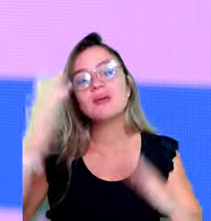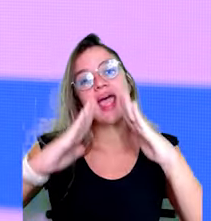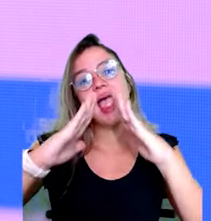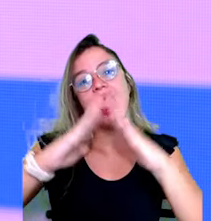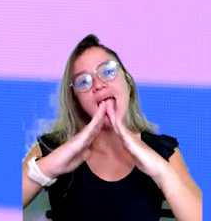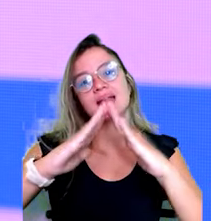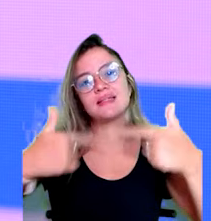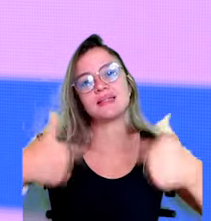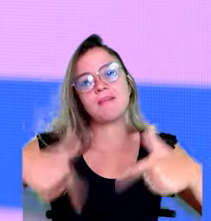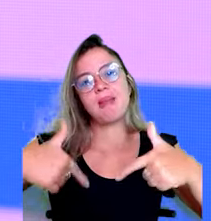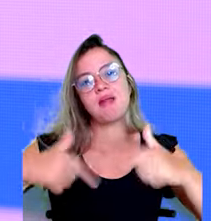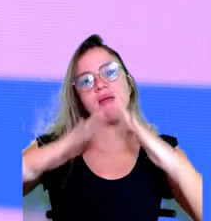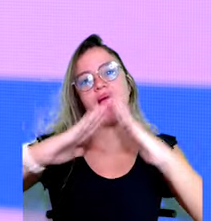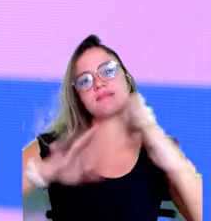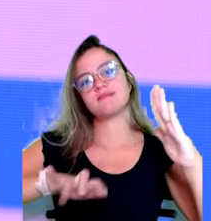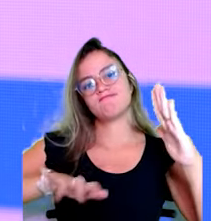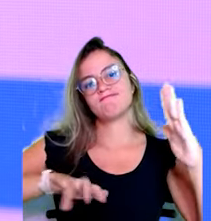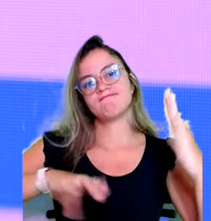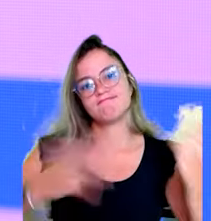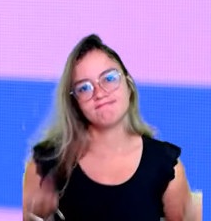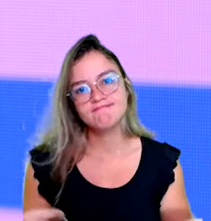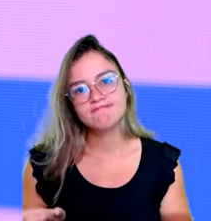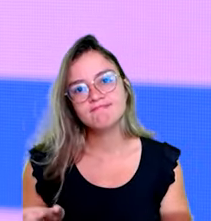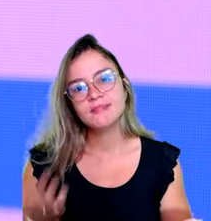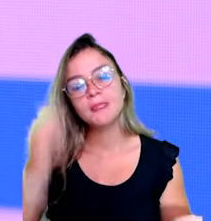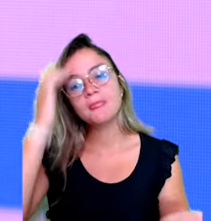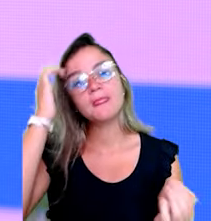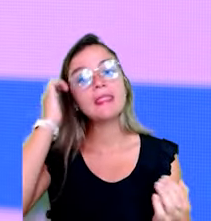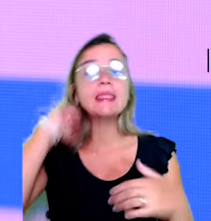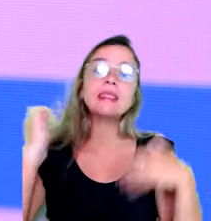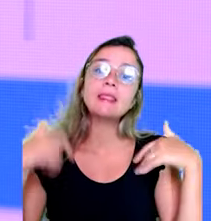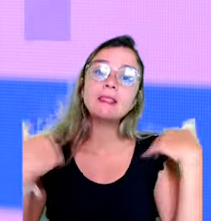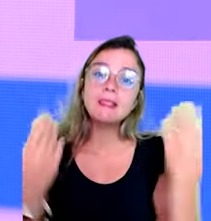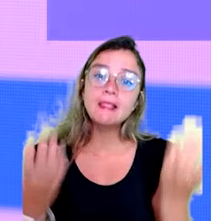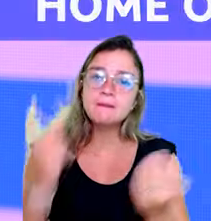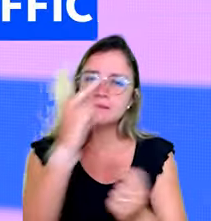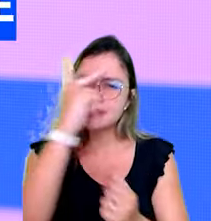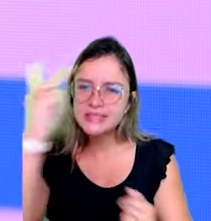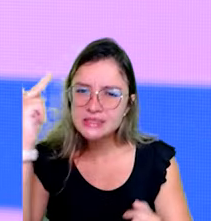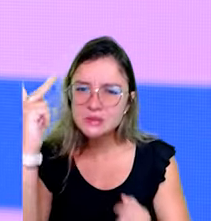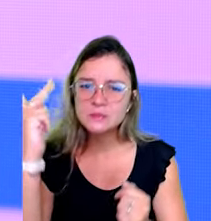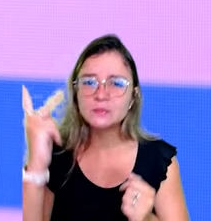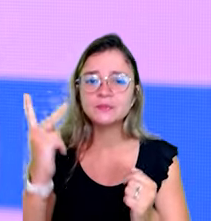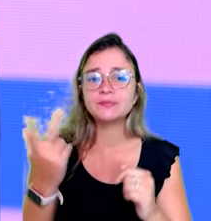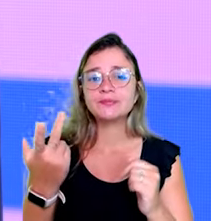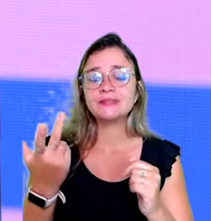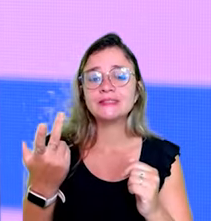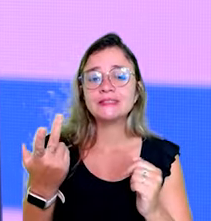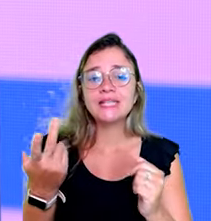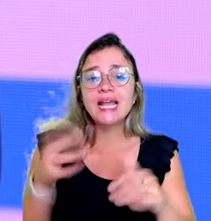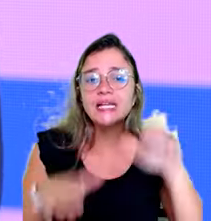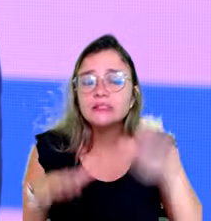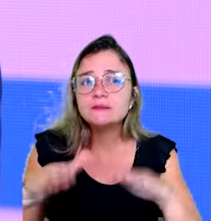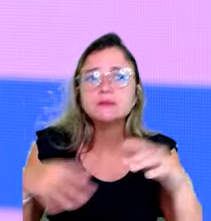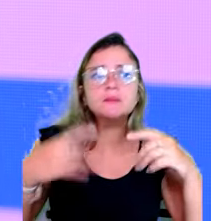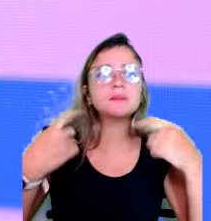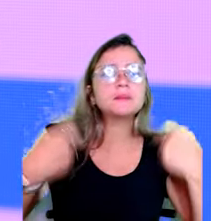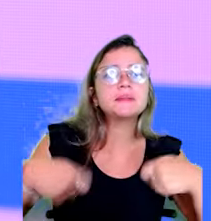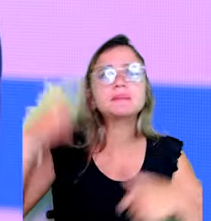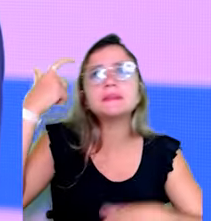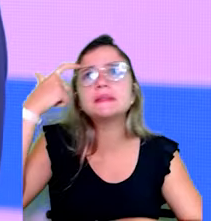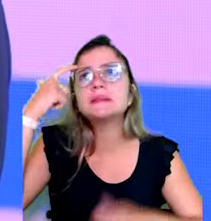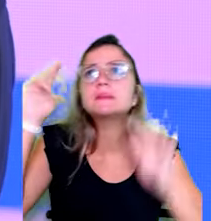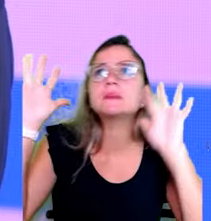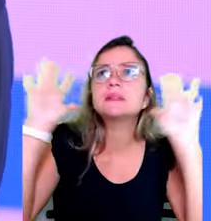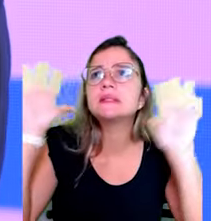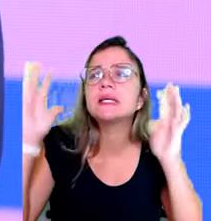casa. E por conta disso, as pessoas tiveram, muitas vezes, que criar uma forma de